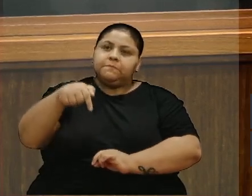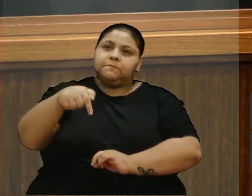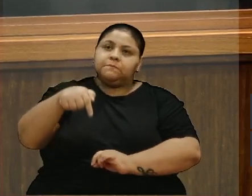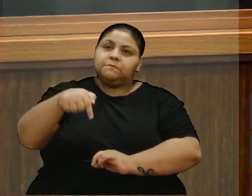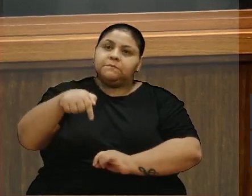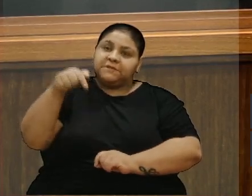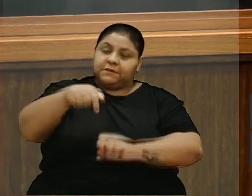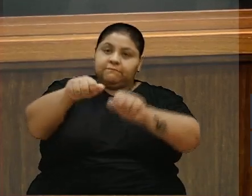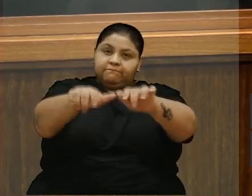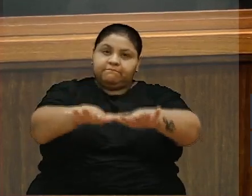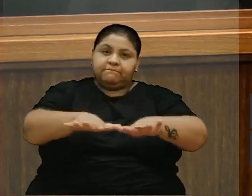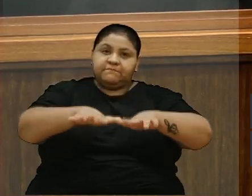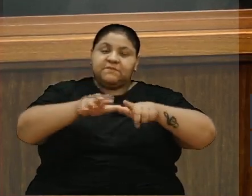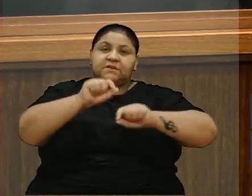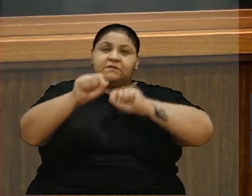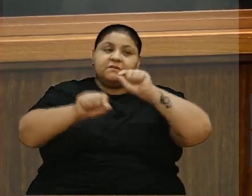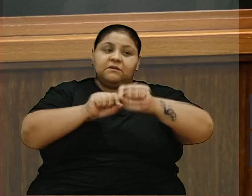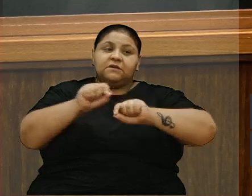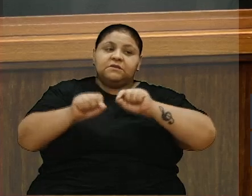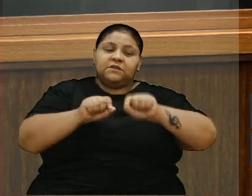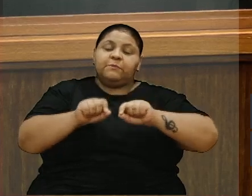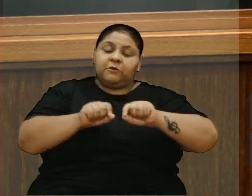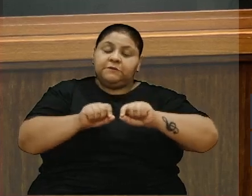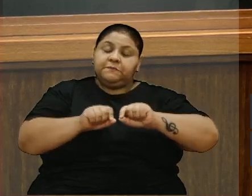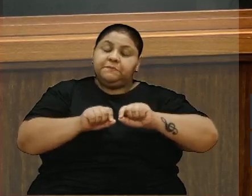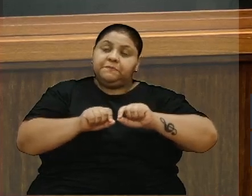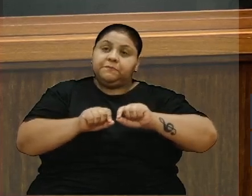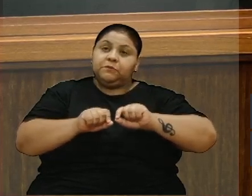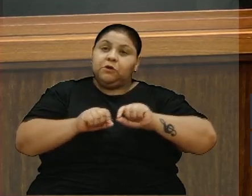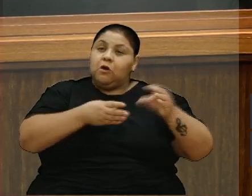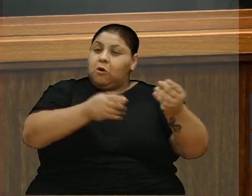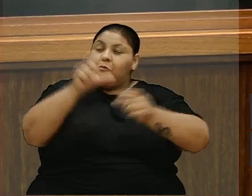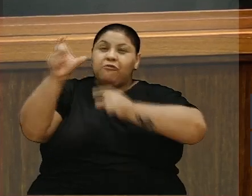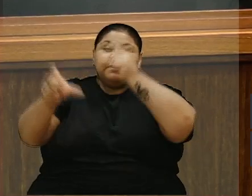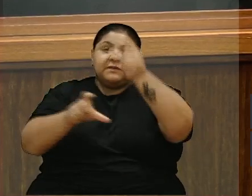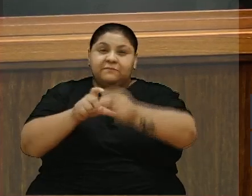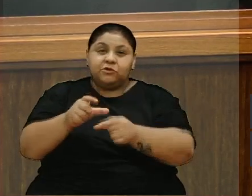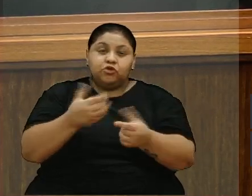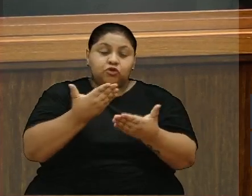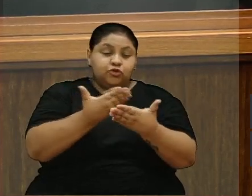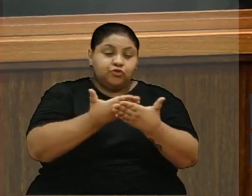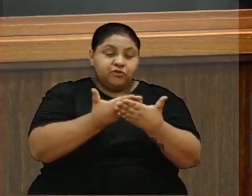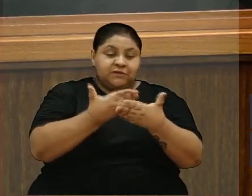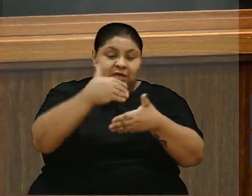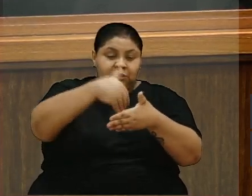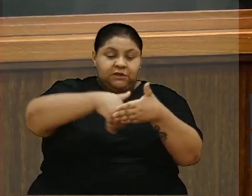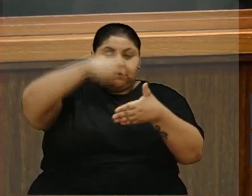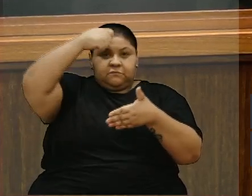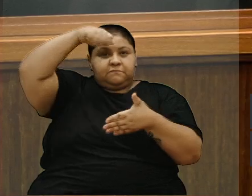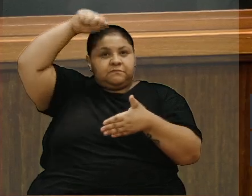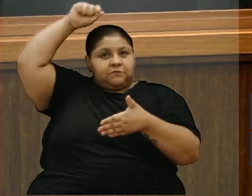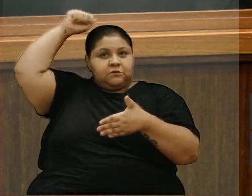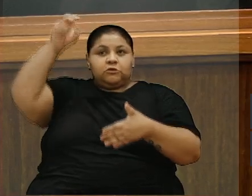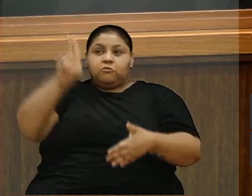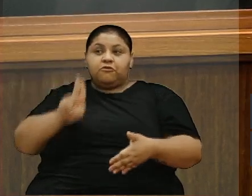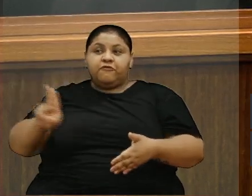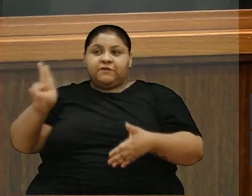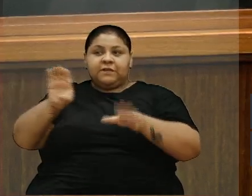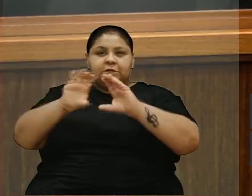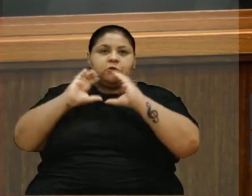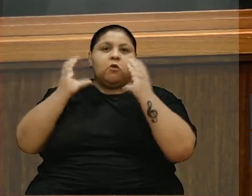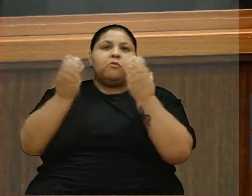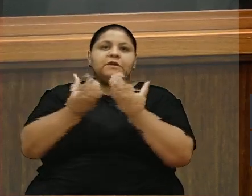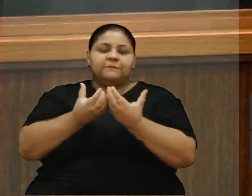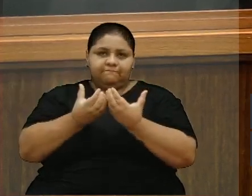nesse plenário, mas quem está nos escutando, quantas pessoas já passaram para aquela universidade, uma universidade comunitária.